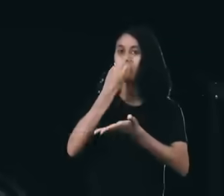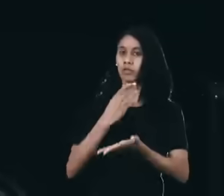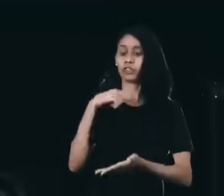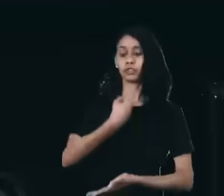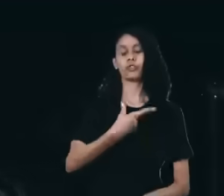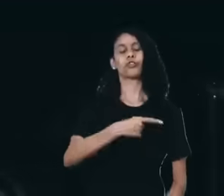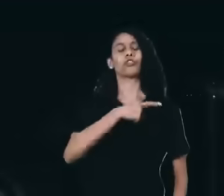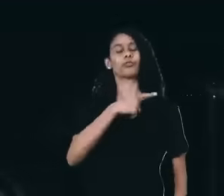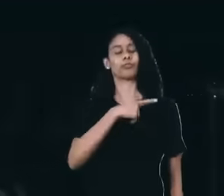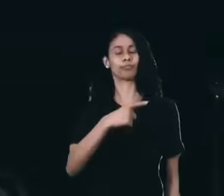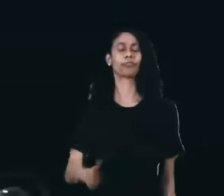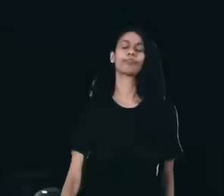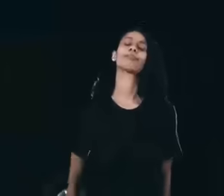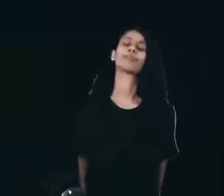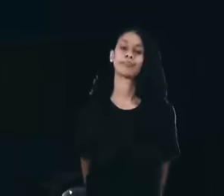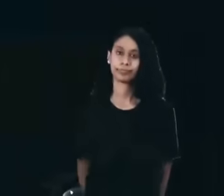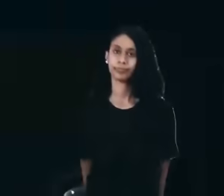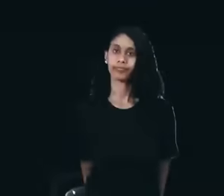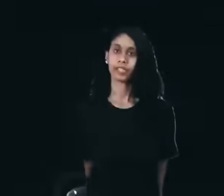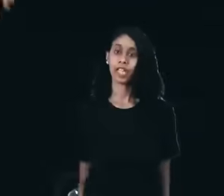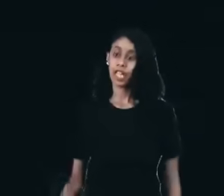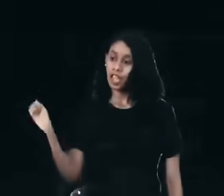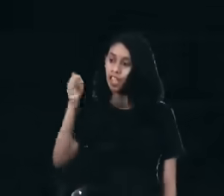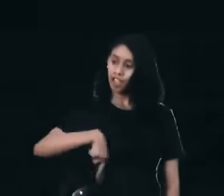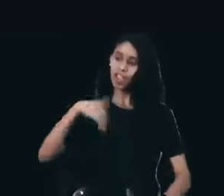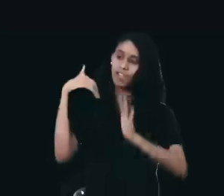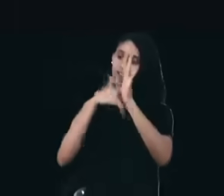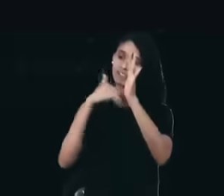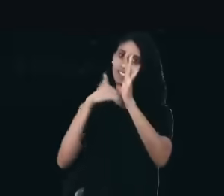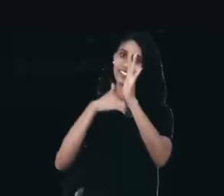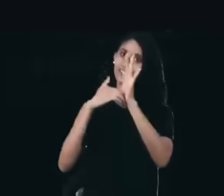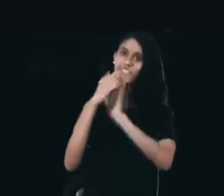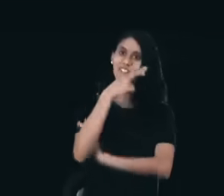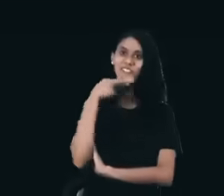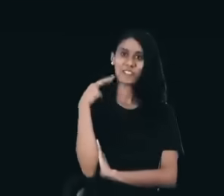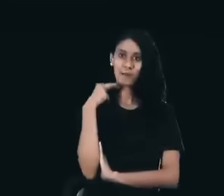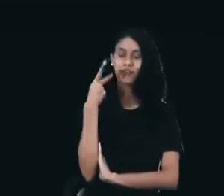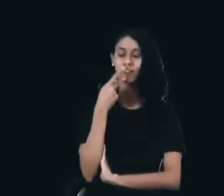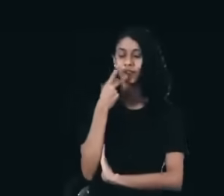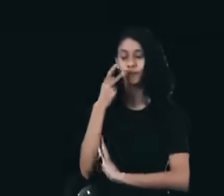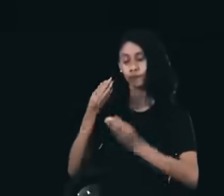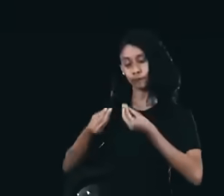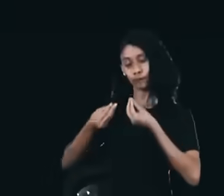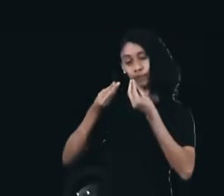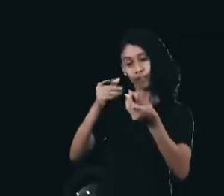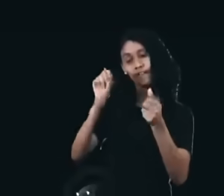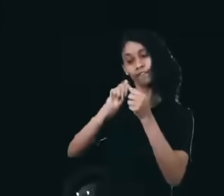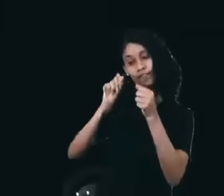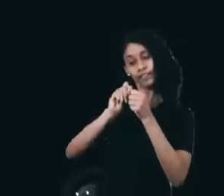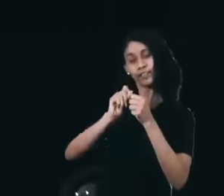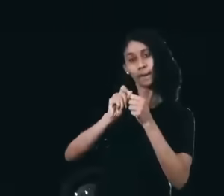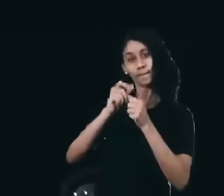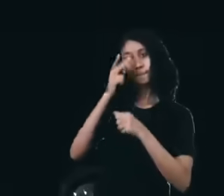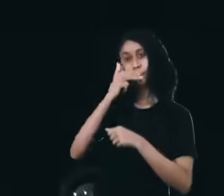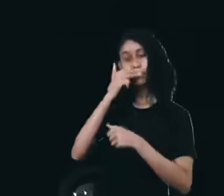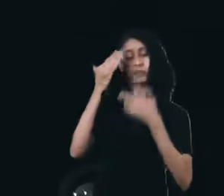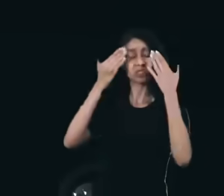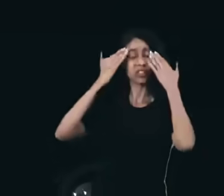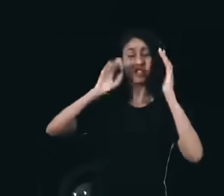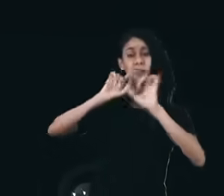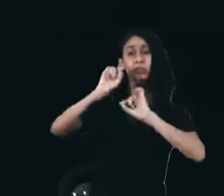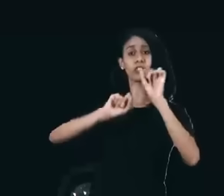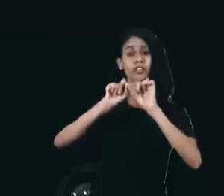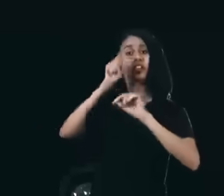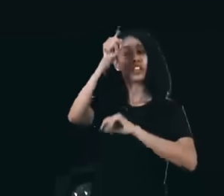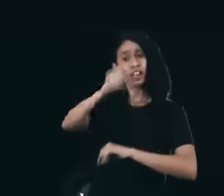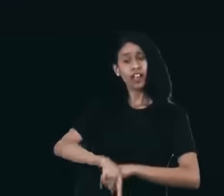temos. Esse foi o segredo de Rebeca. Ela disse, vou te dar, vou fazer. mesmo sem saber quem você